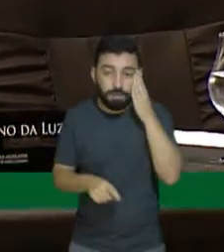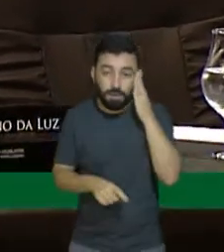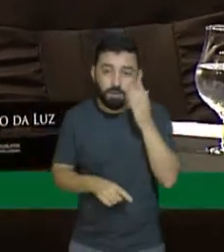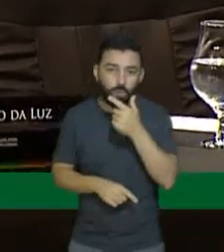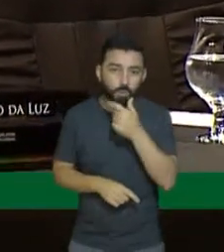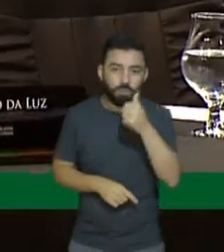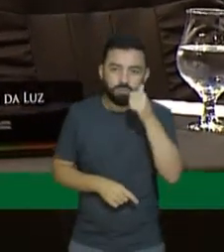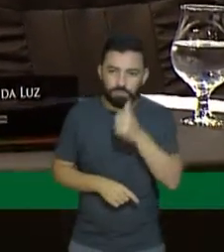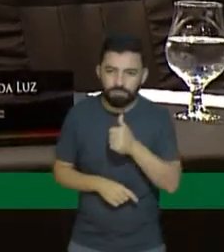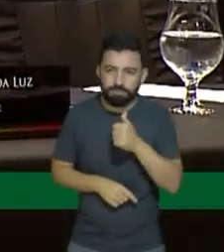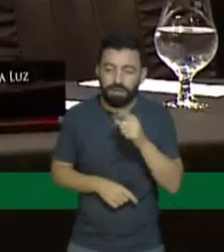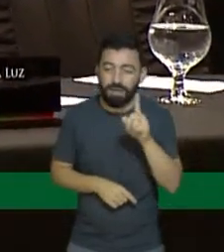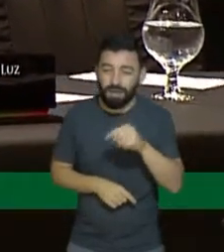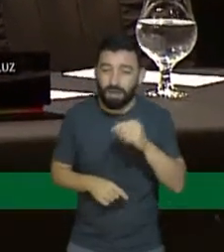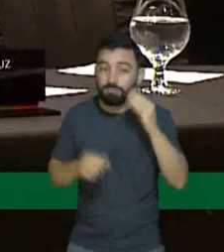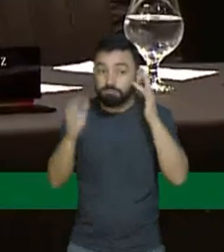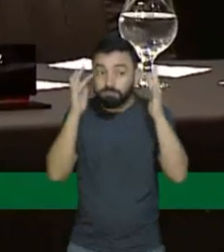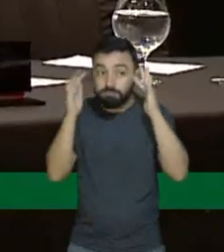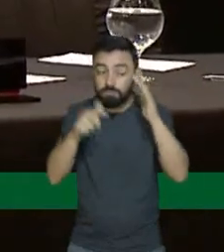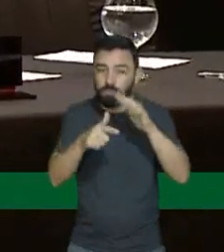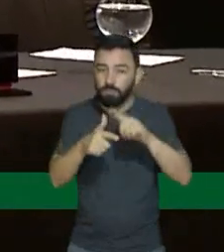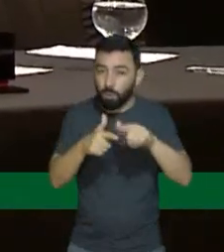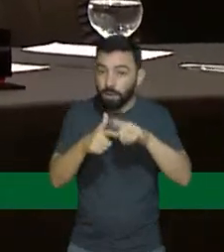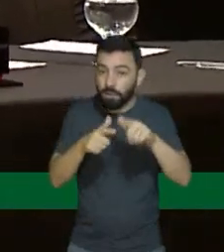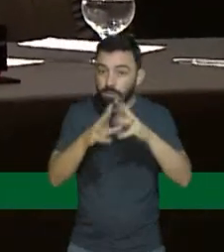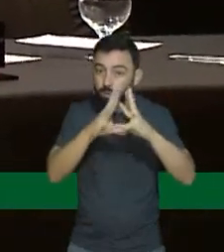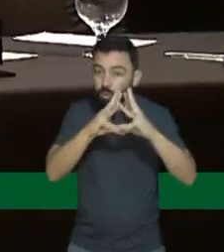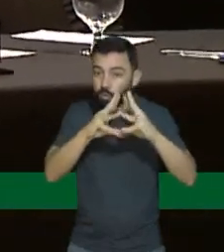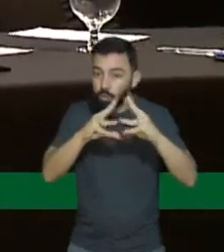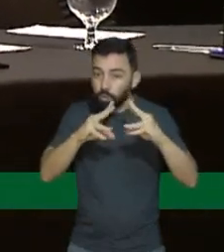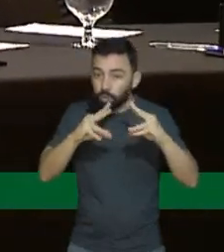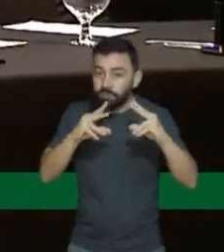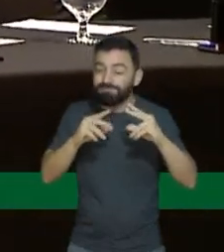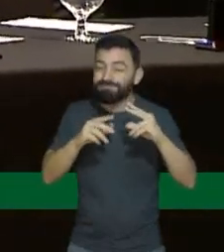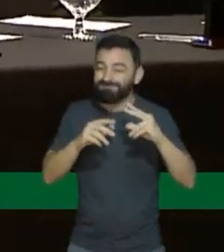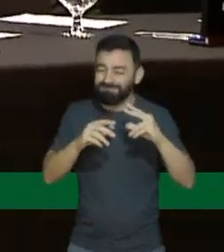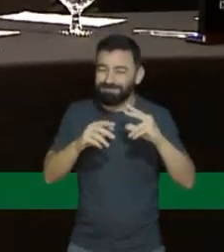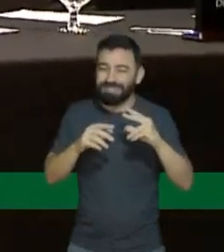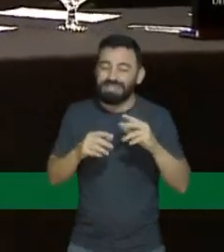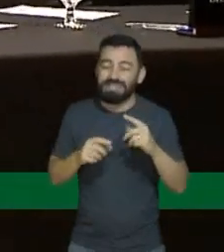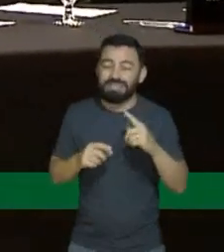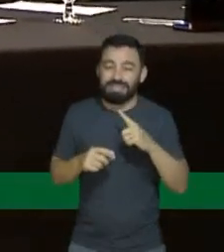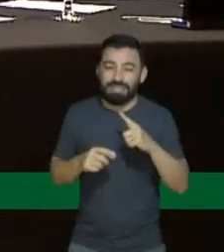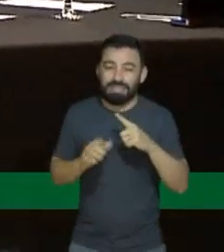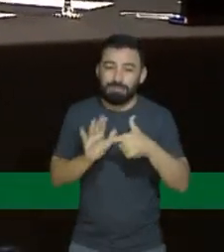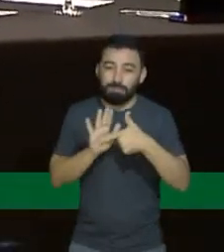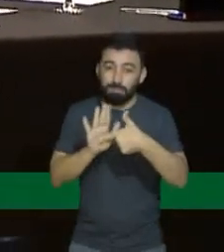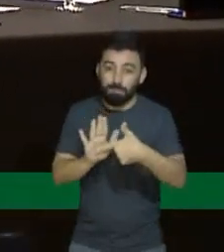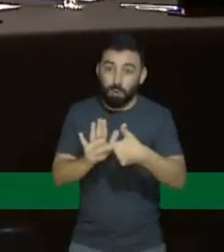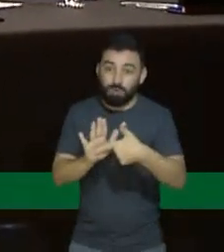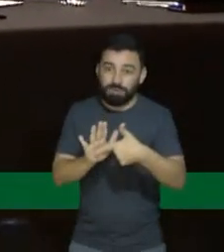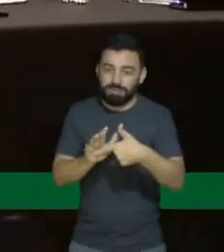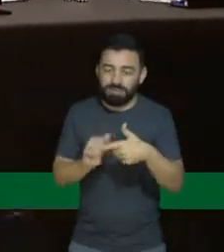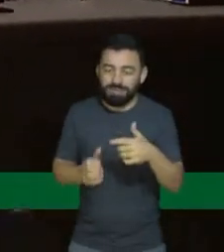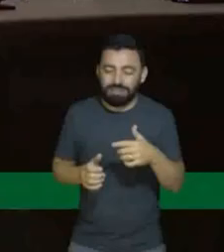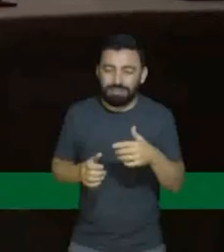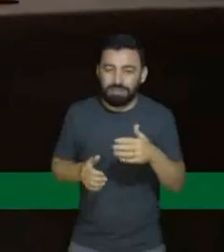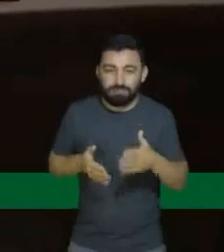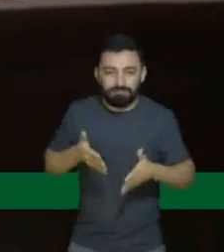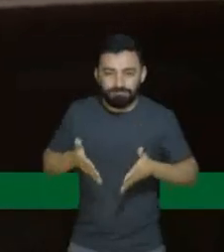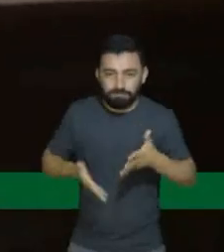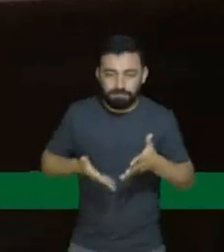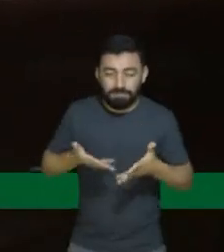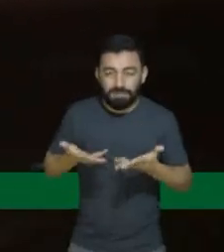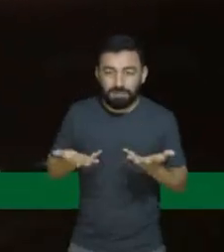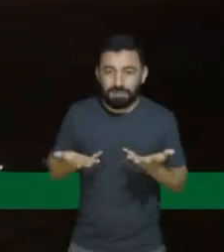doença neurológica degenerativa e progressiva que apresenta sintomas motores e uma